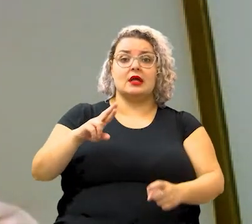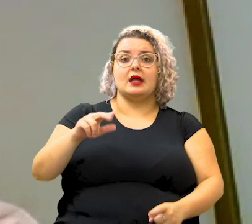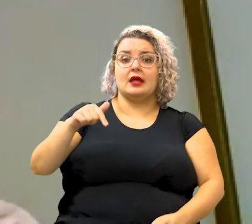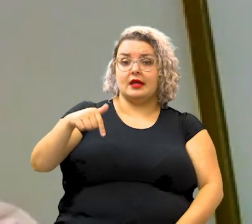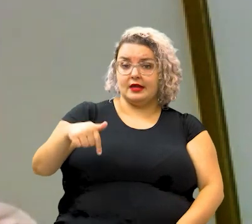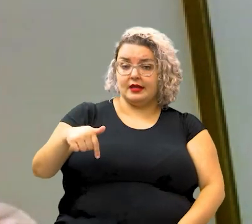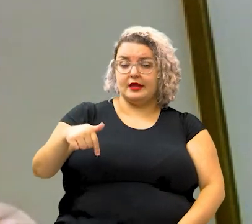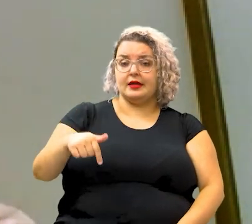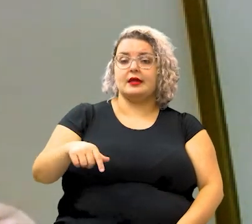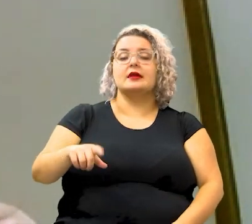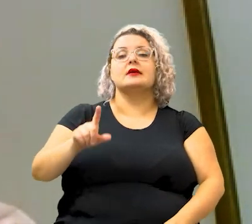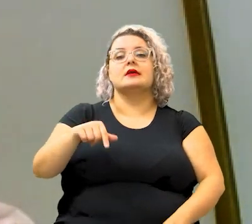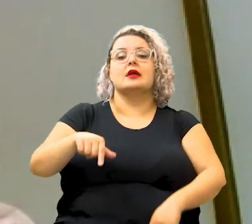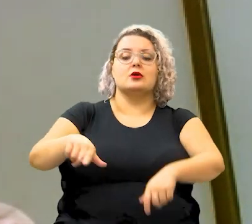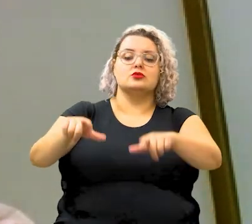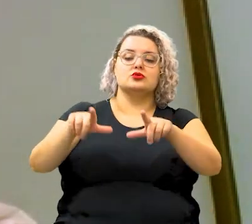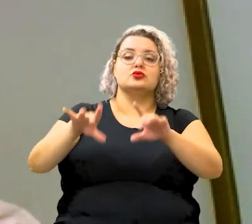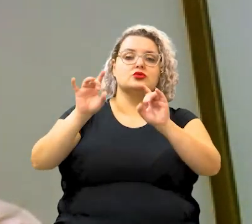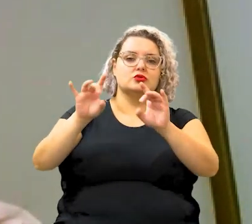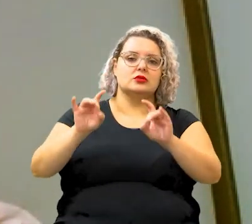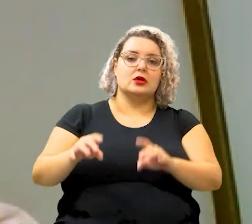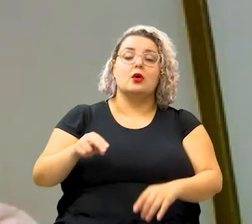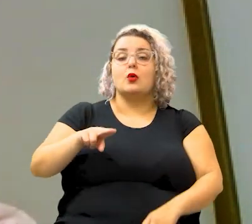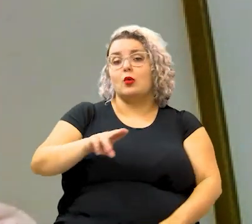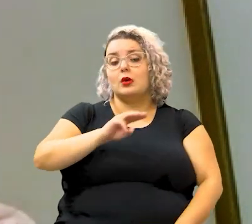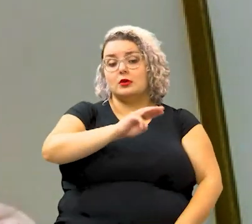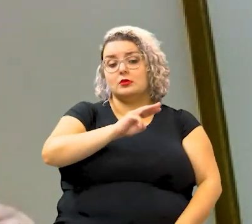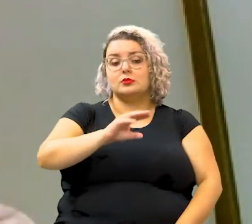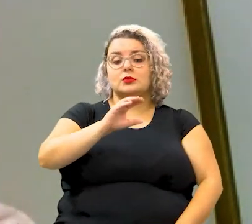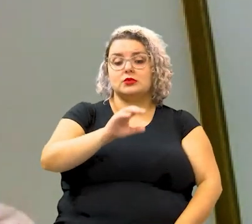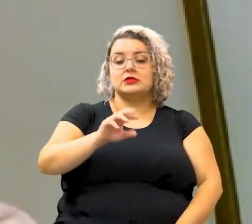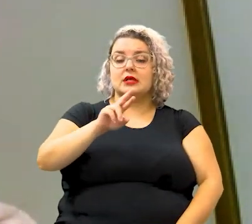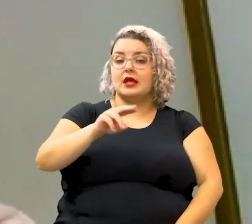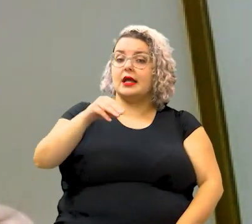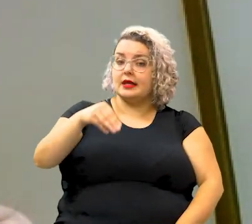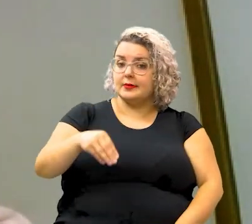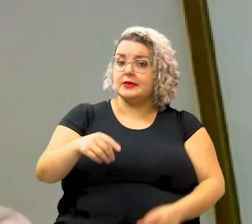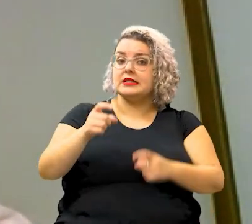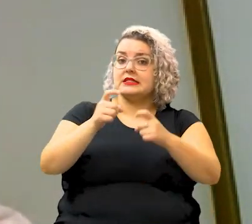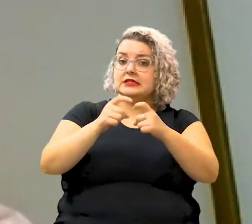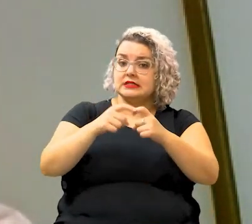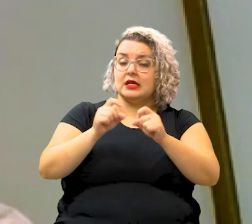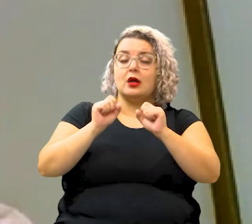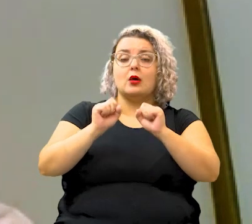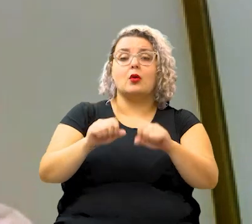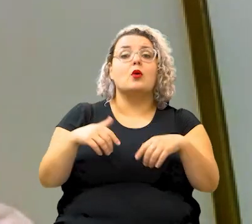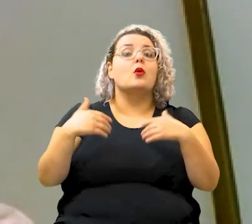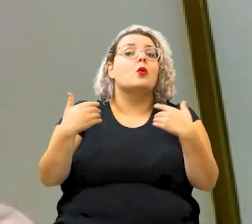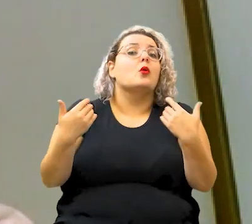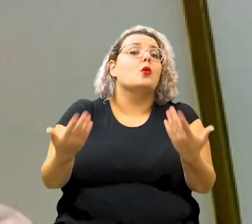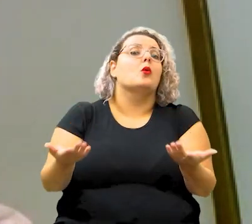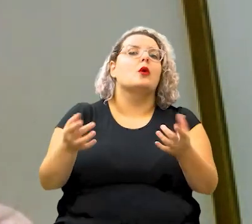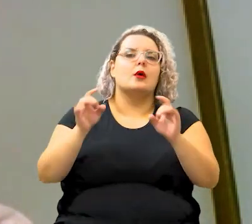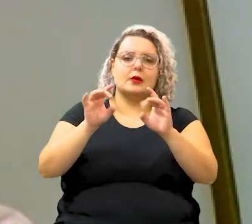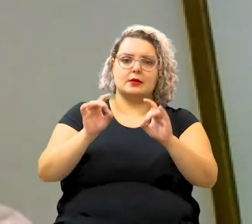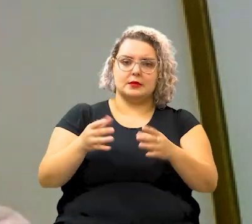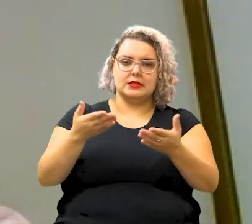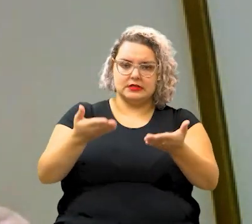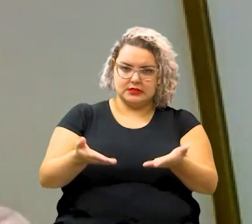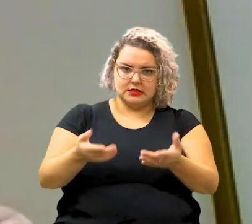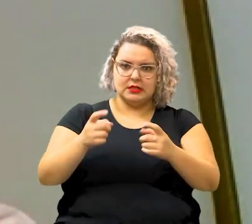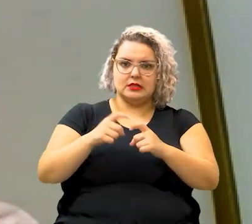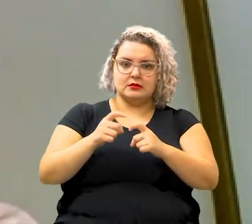o RQE, que é o título de especialista, ou mesmo entrar no site do CRM e ver se esse médico, qual a especialidade desse